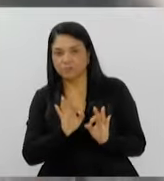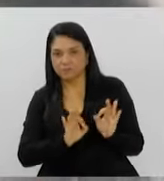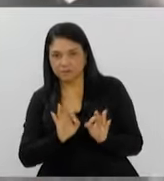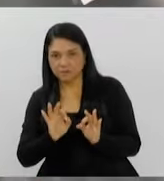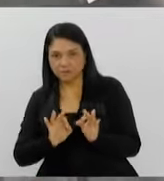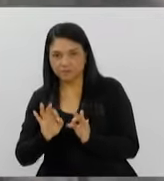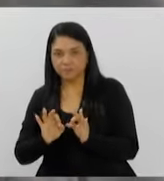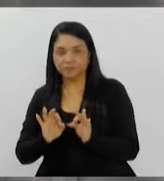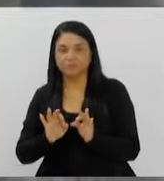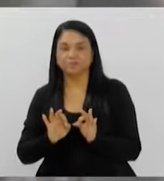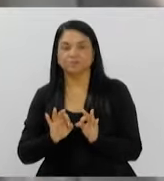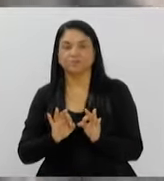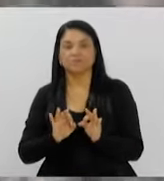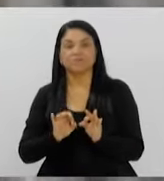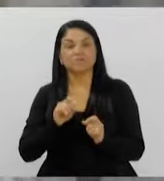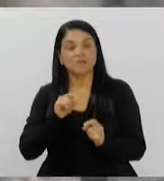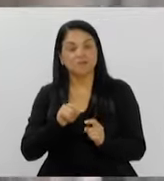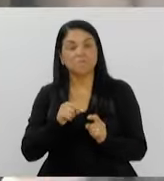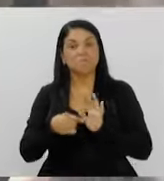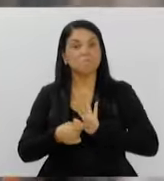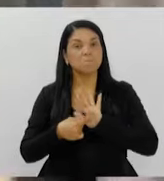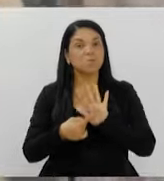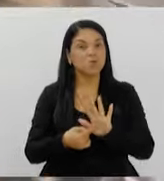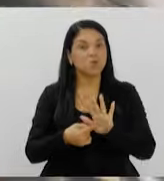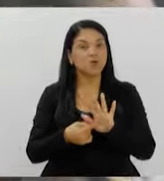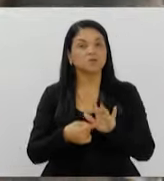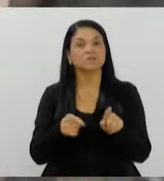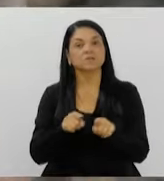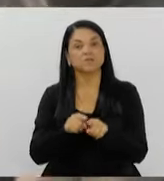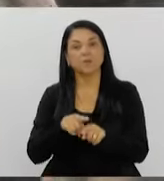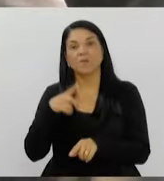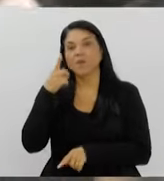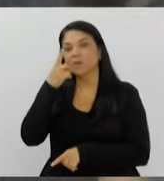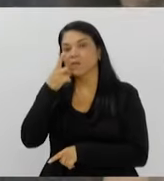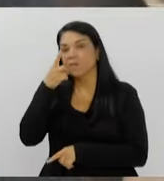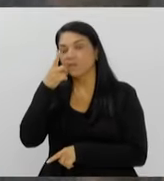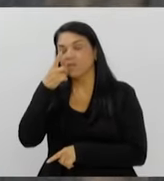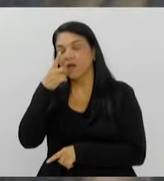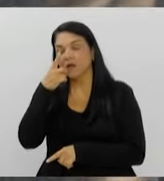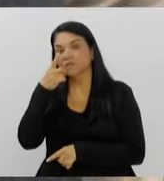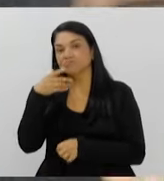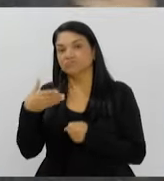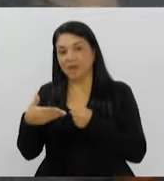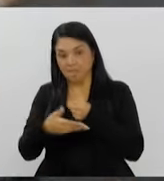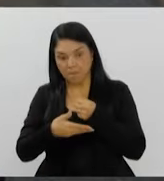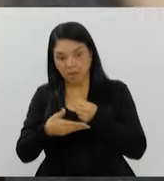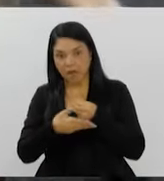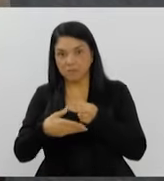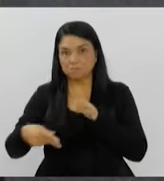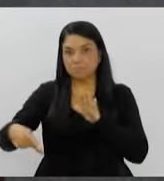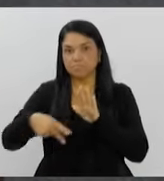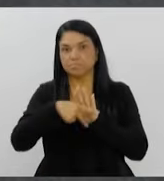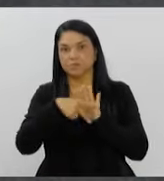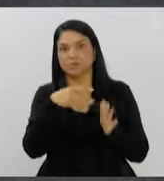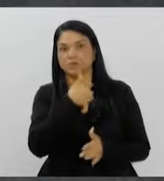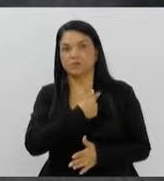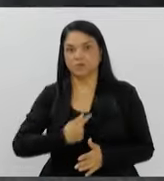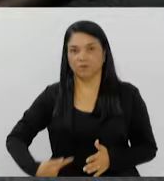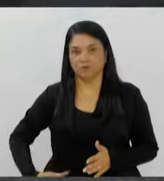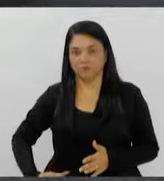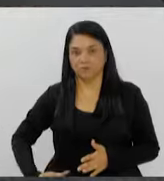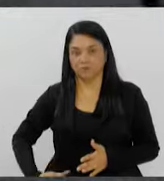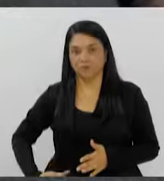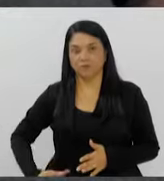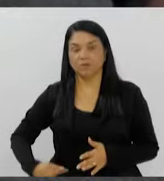planejamento e isso é apontado até pelos deputados da própria base do governo porque na